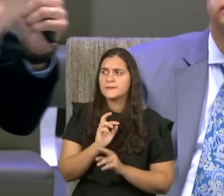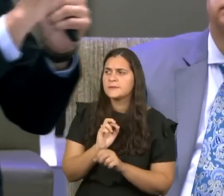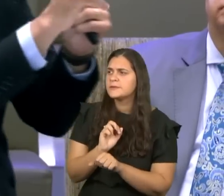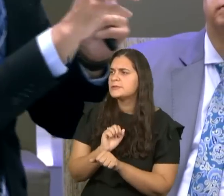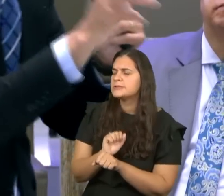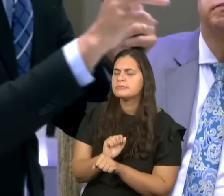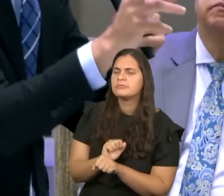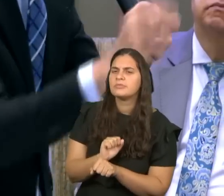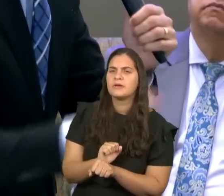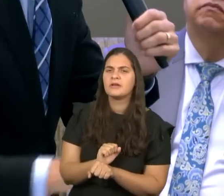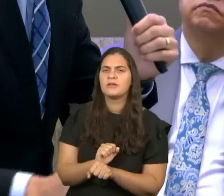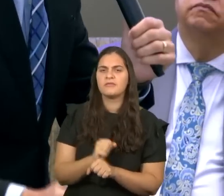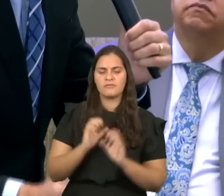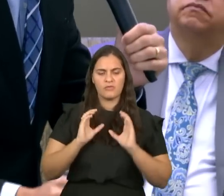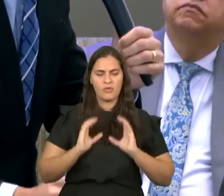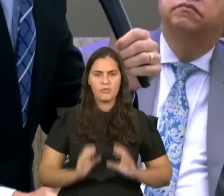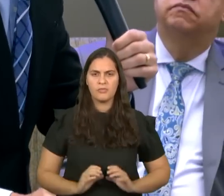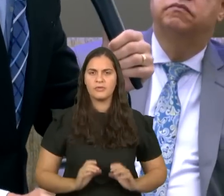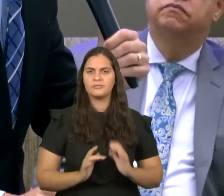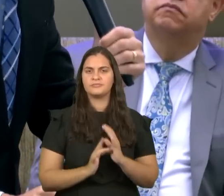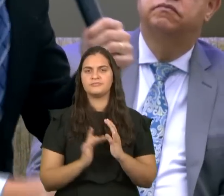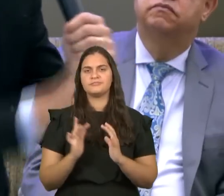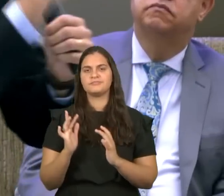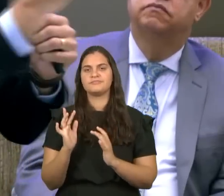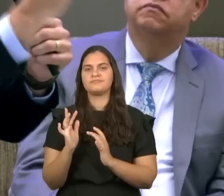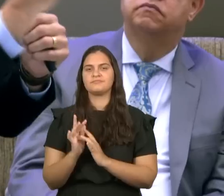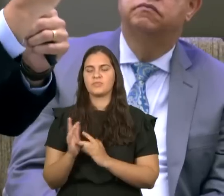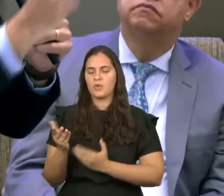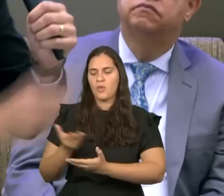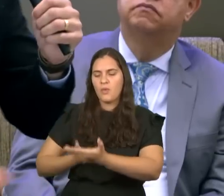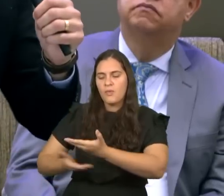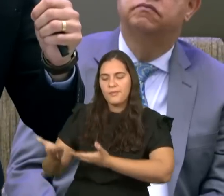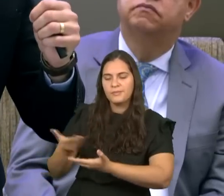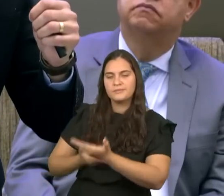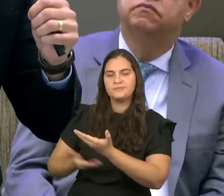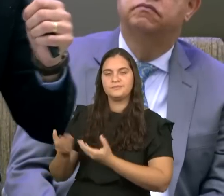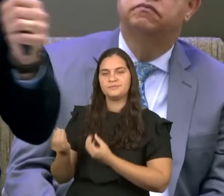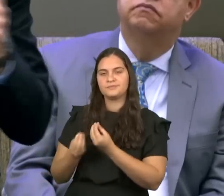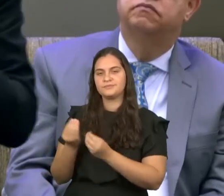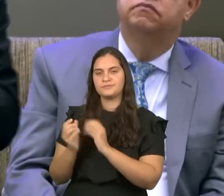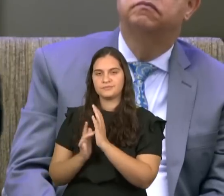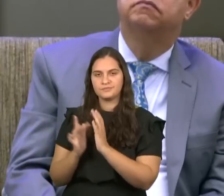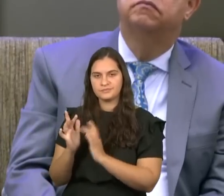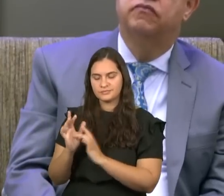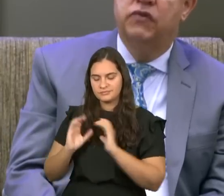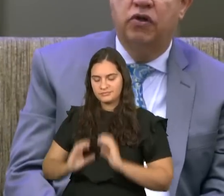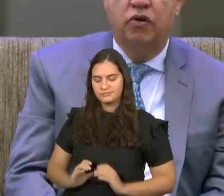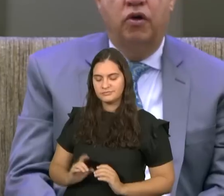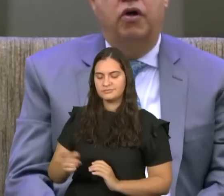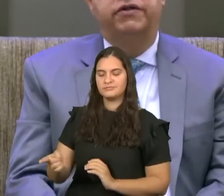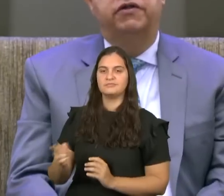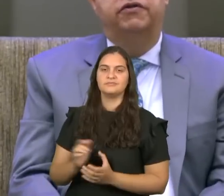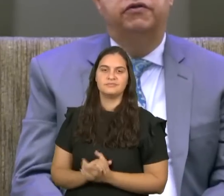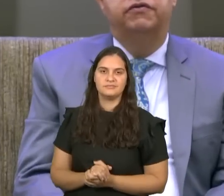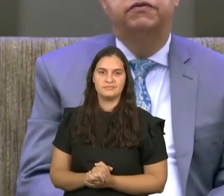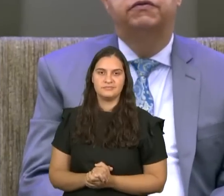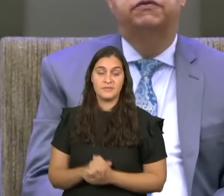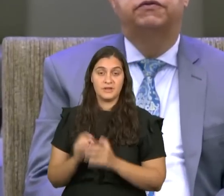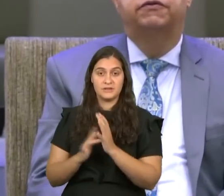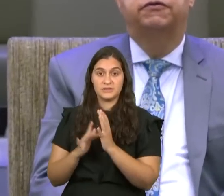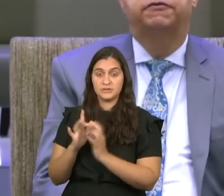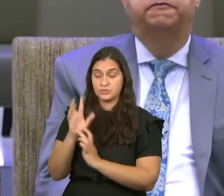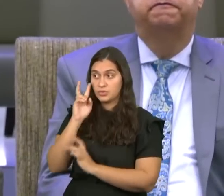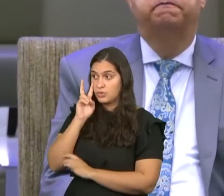comportamento de Jesus com ela a atitude que Jesus teve para com ela a Bíblia diz que Jesus